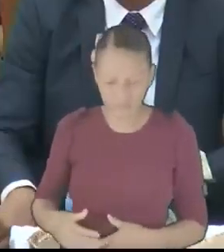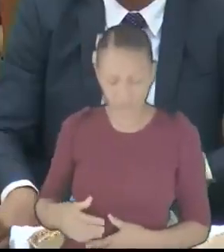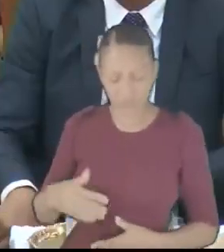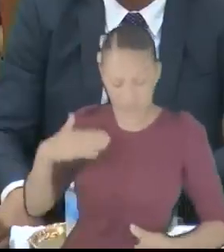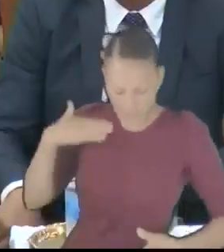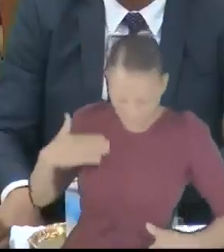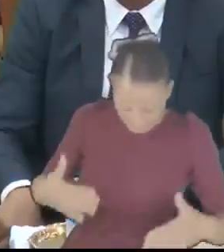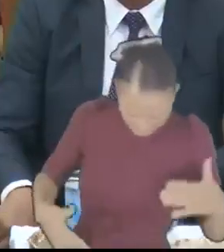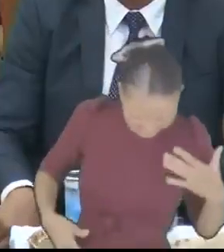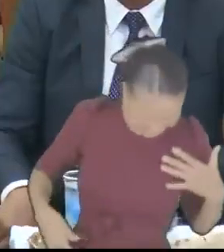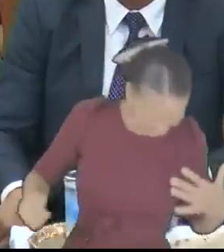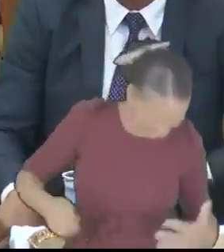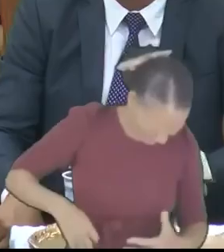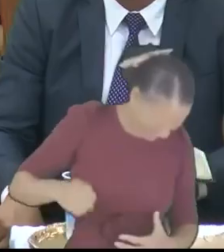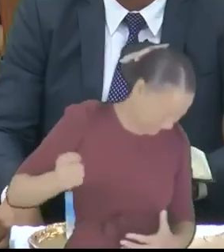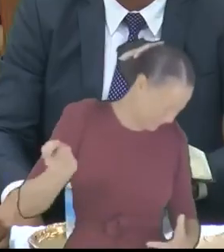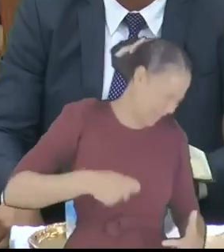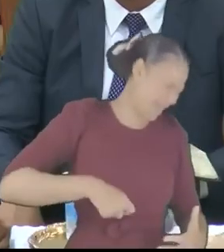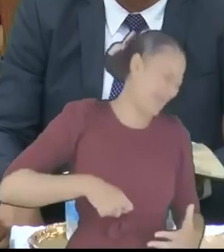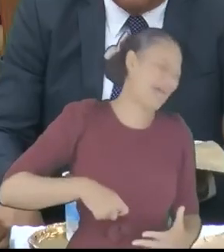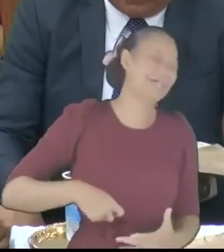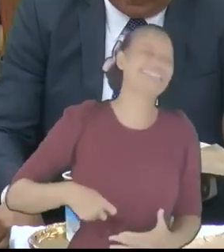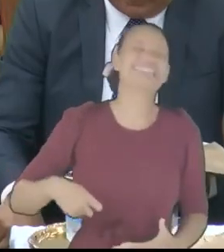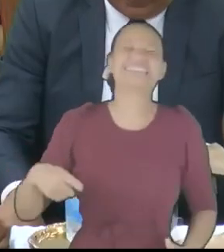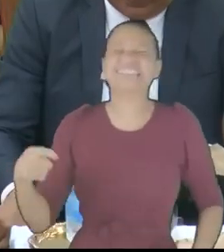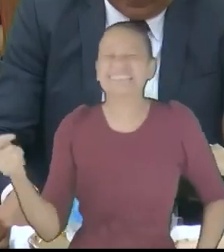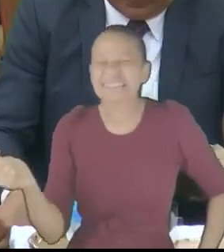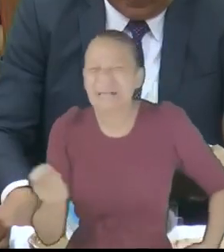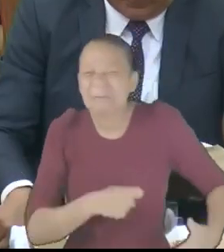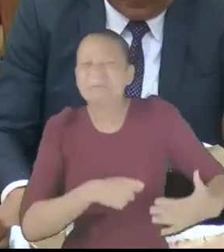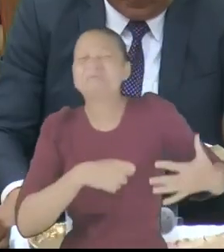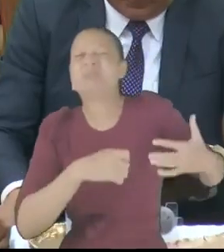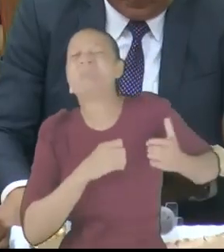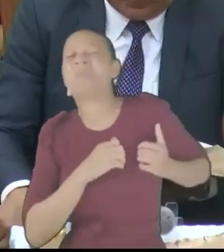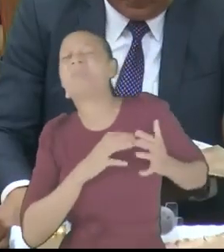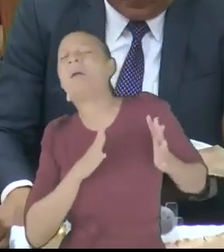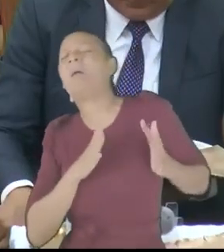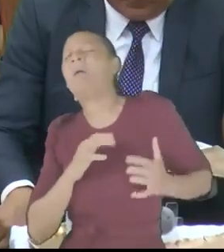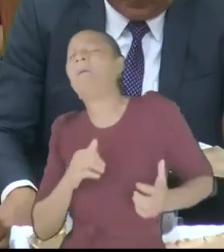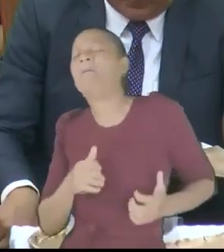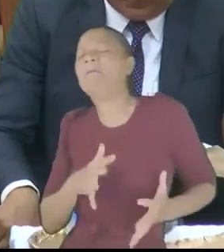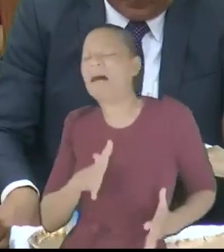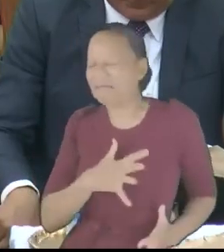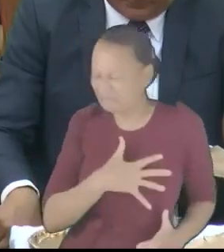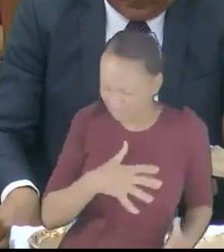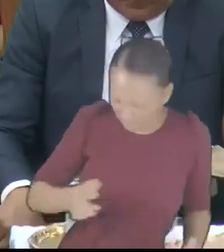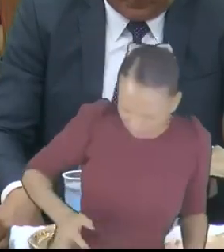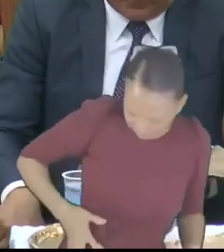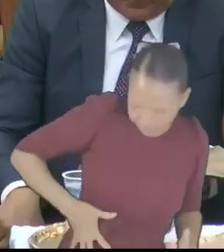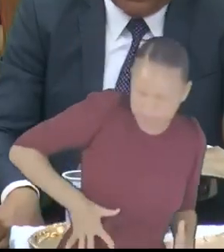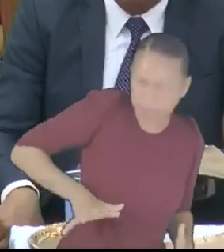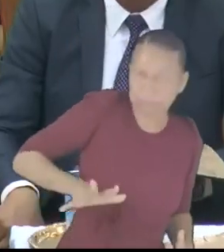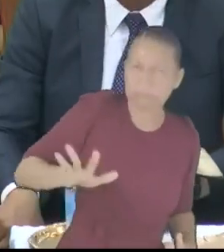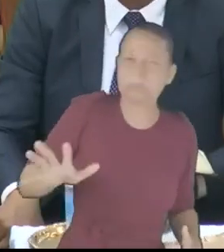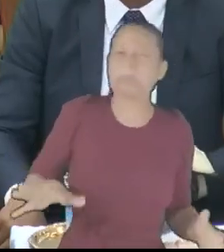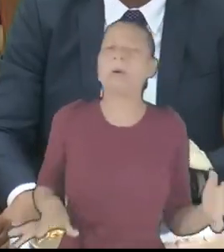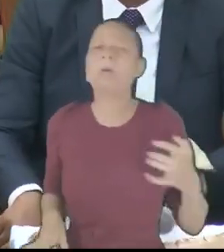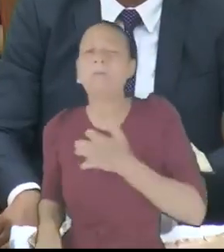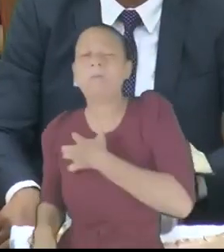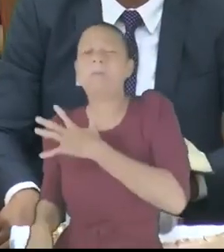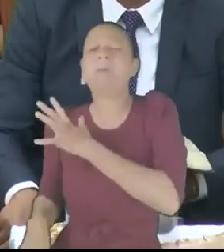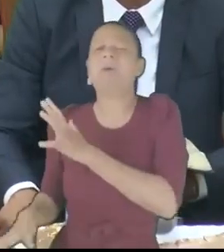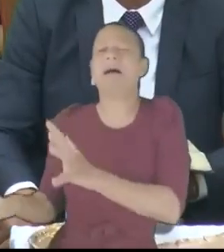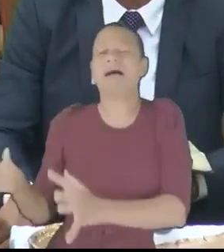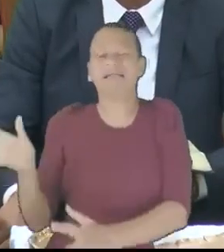de Jesus foi riscado, foi na crucificação, ou melhor, no flagelo, lá desde da quinta-feira que ele